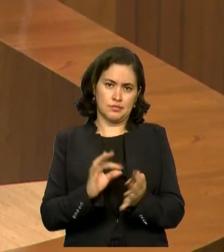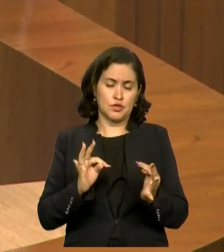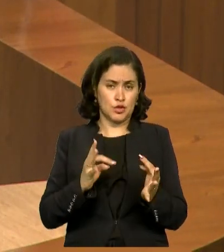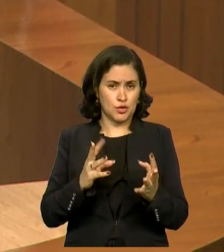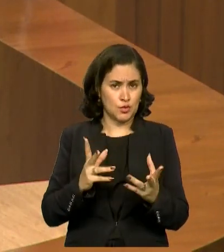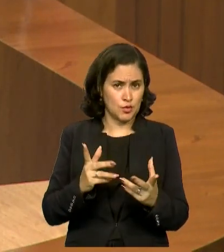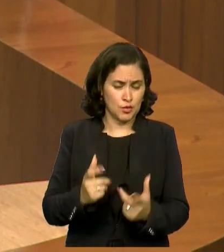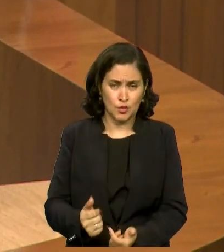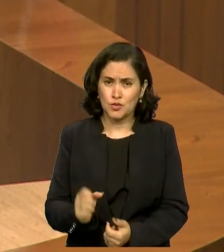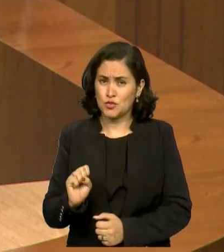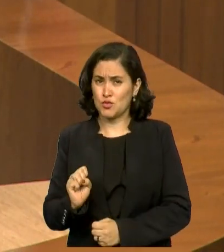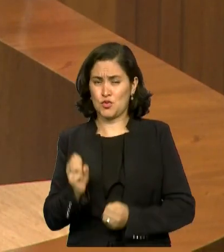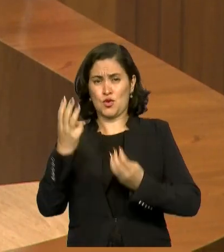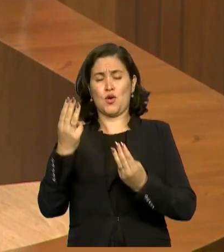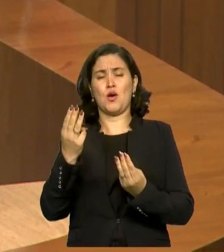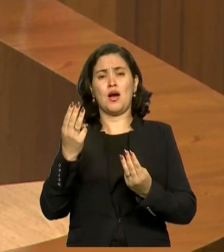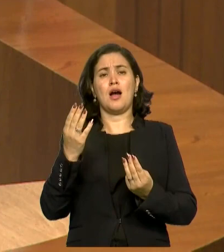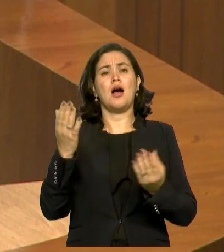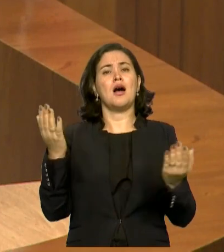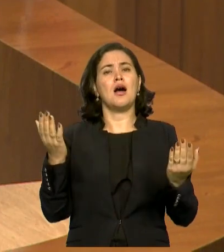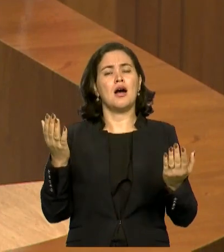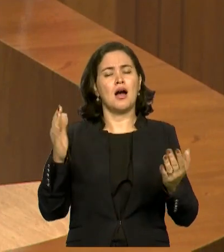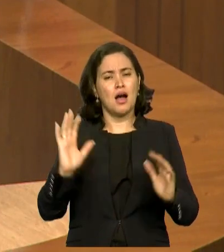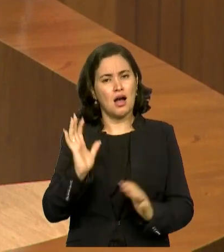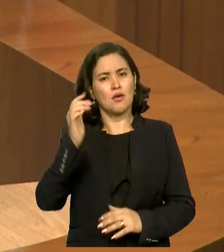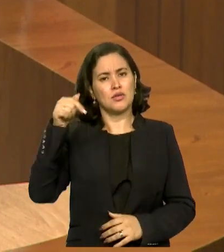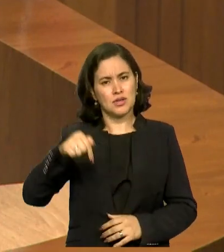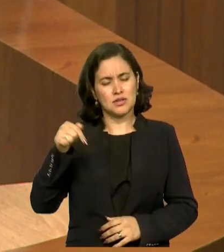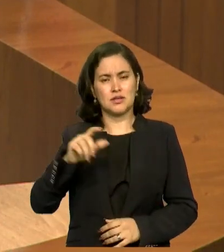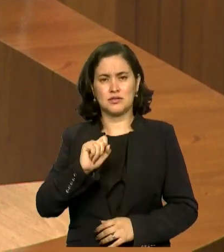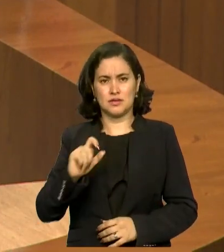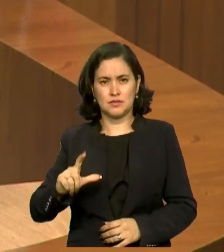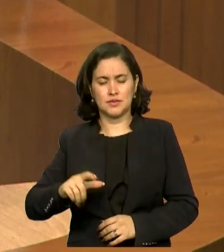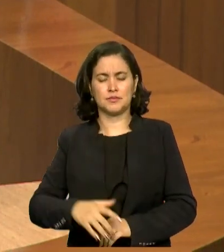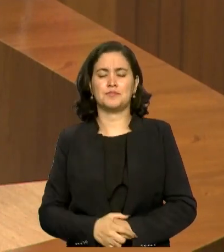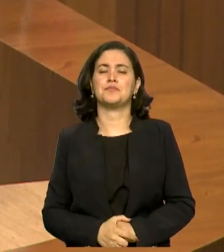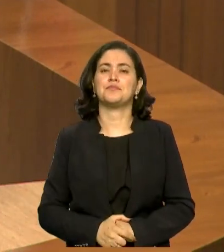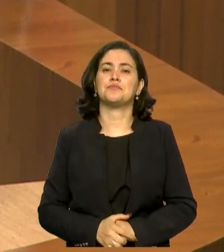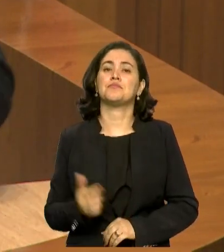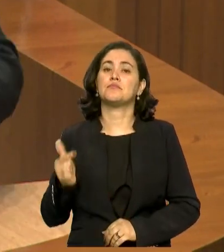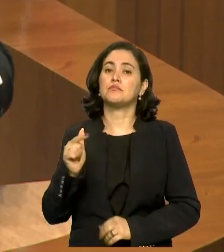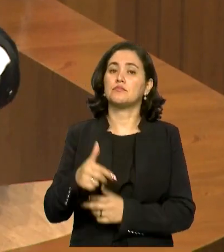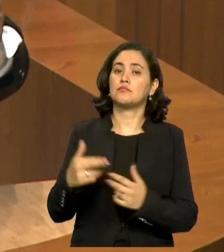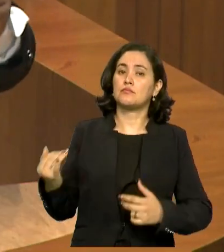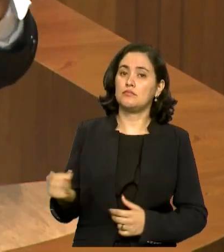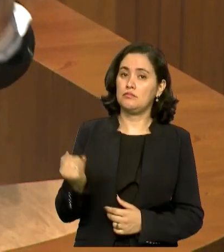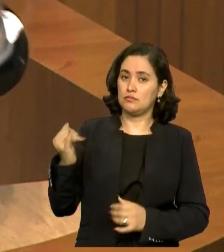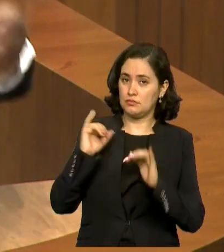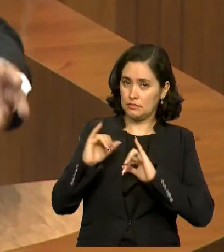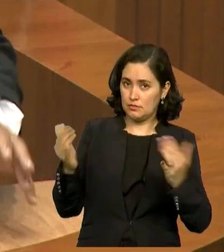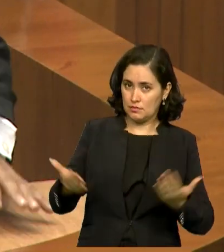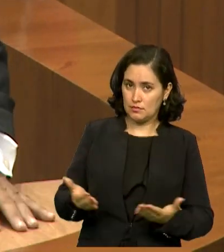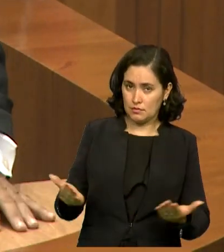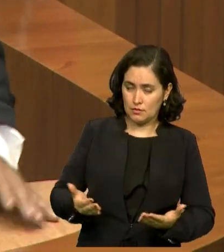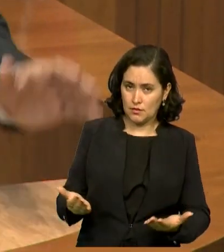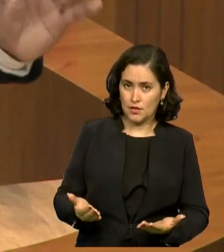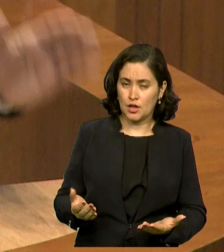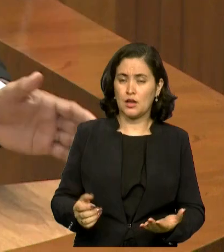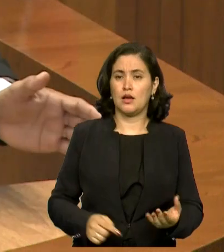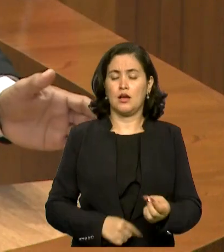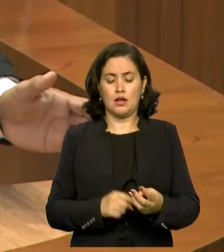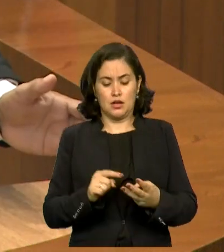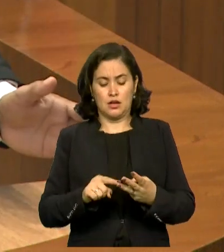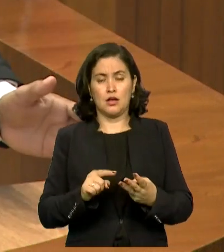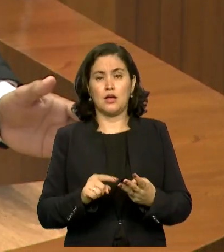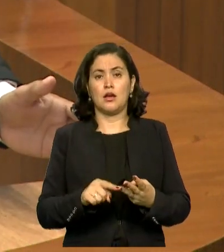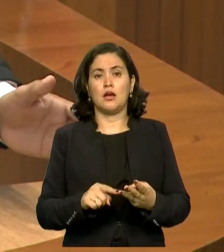São Luís. Outra observação importante que eu queria destacar na manhã de hoje é com relação à greve do transporte público. Na